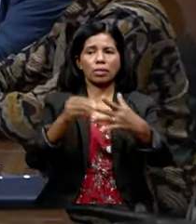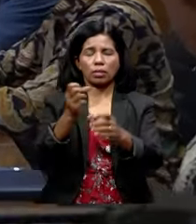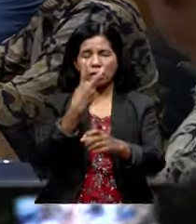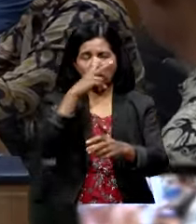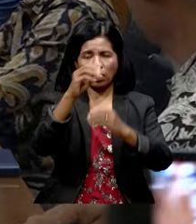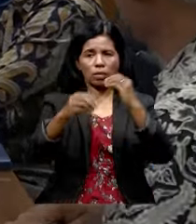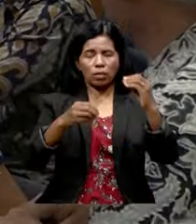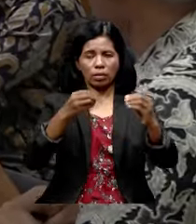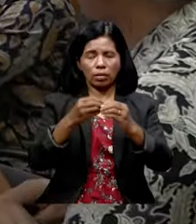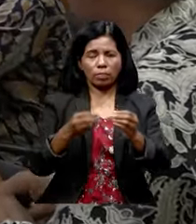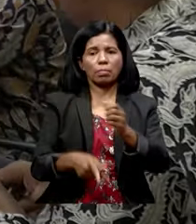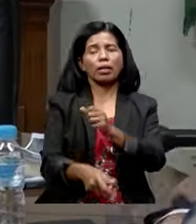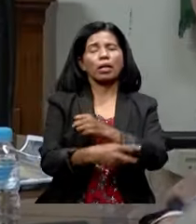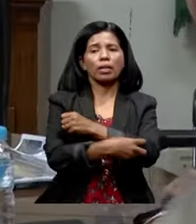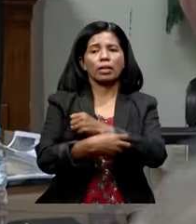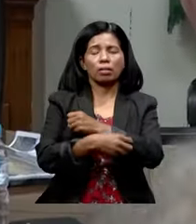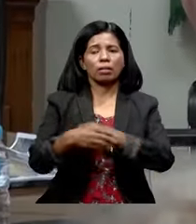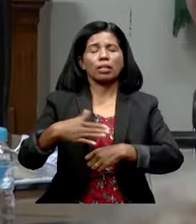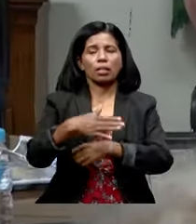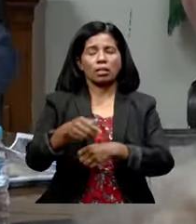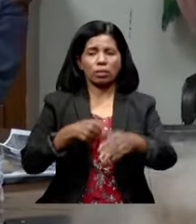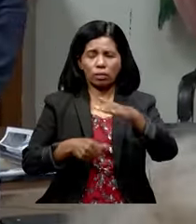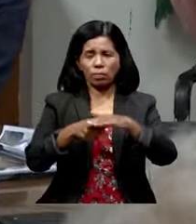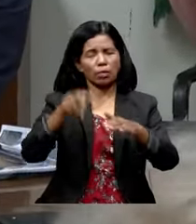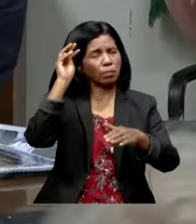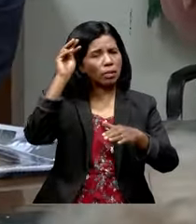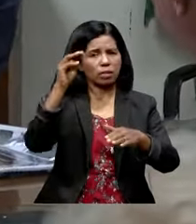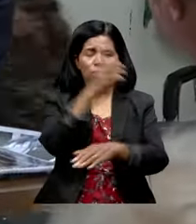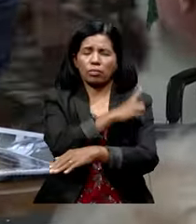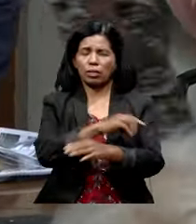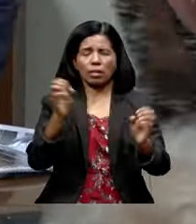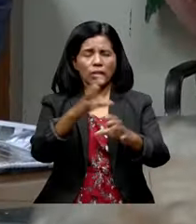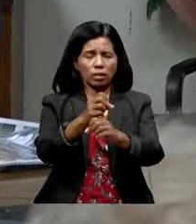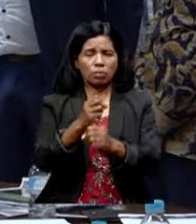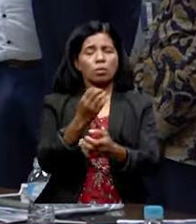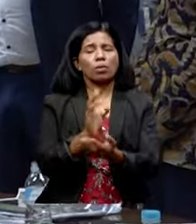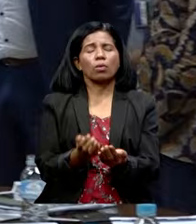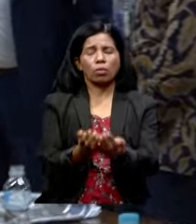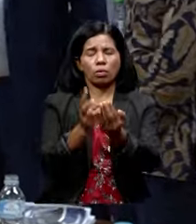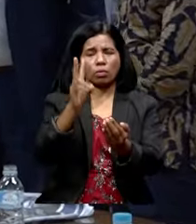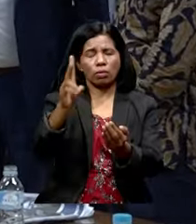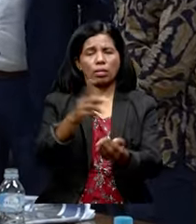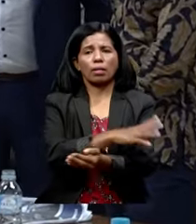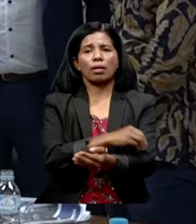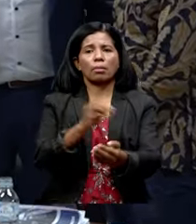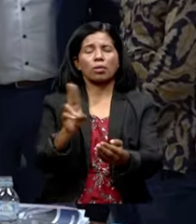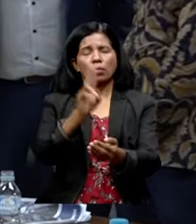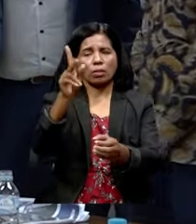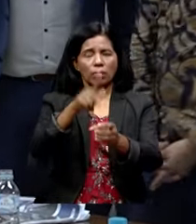operação ba pesca ilegal, mas bem Ministro de Defesa Lassimo Roruani, tamo gastos ba combustível cada tina anto com